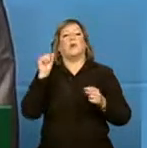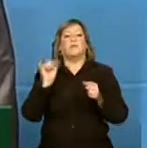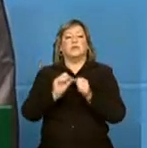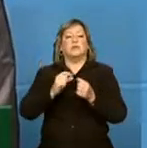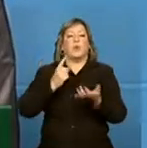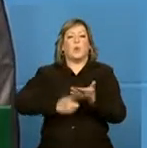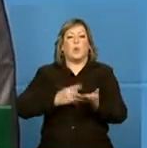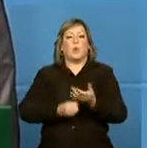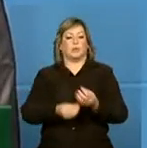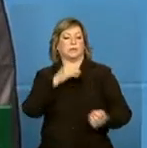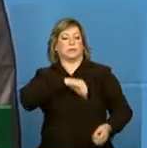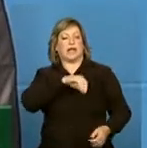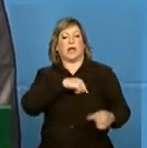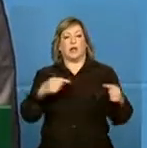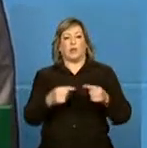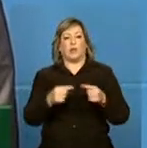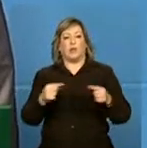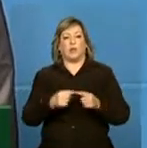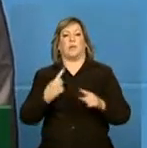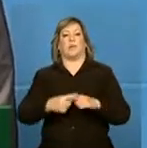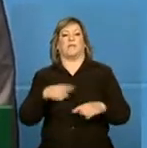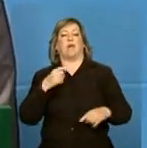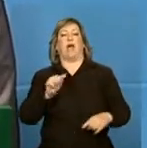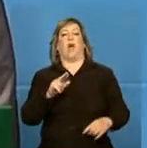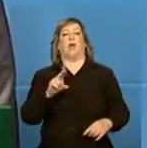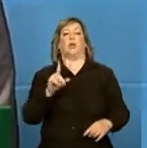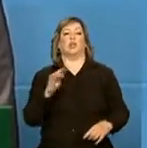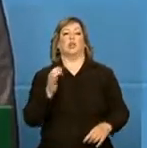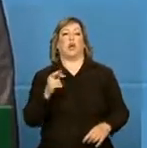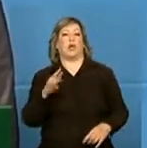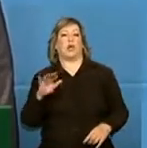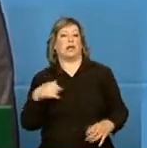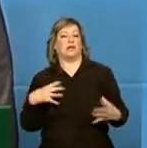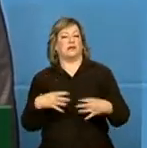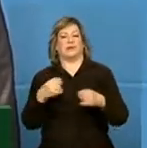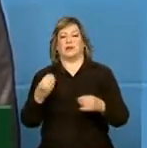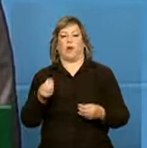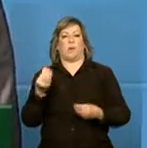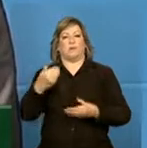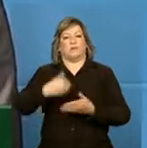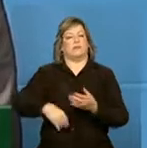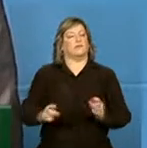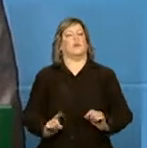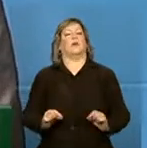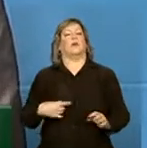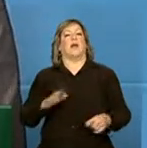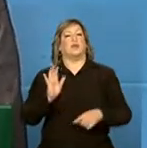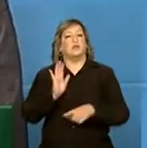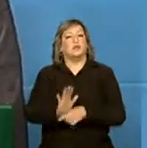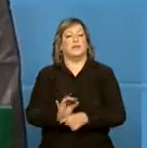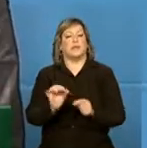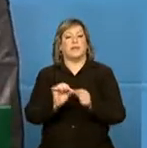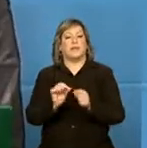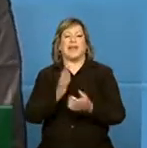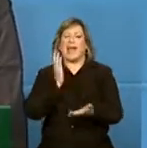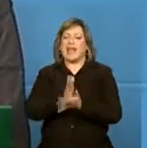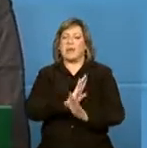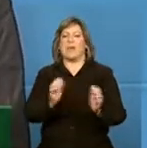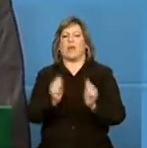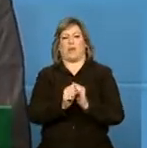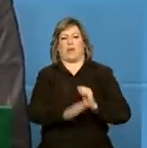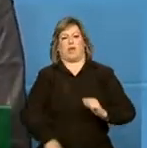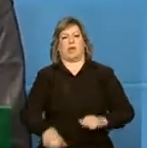essa questão da auditoria social como uma ressalva, mas utilizar como uma ferramenta de gestão para eliminar o trabalho